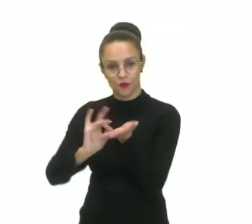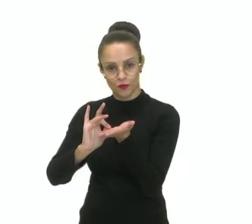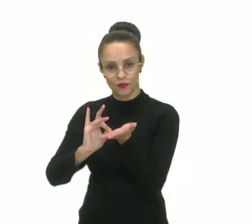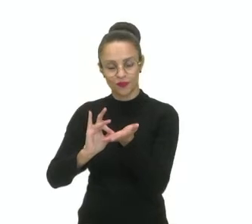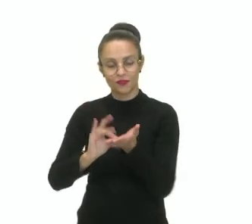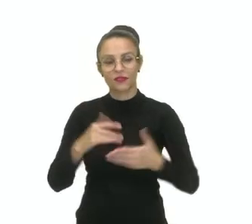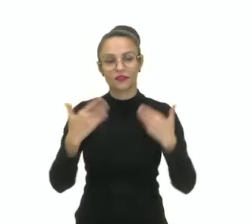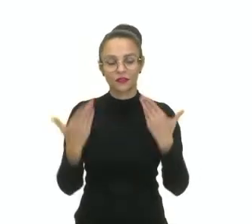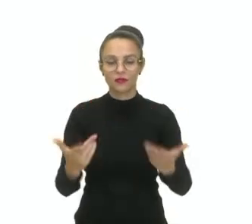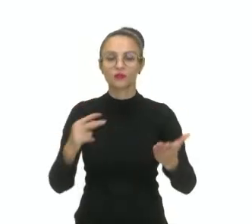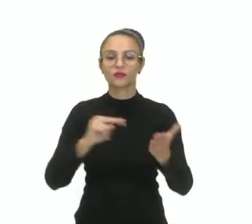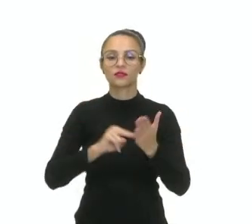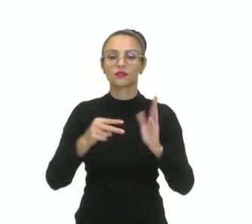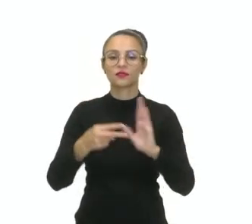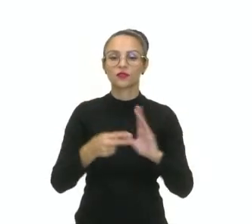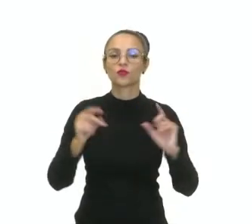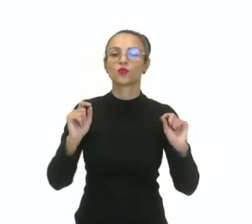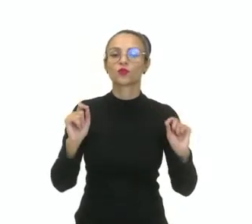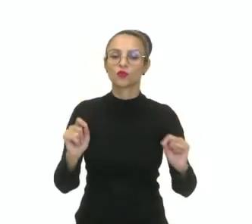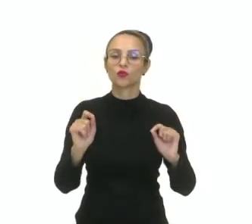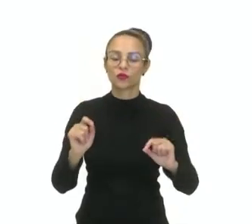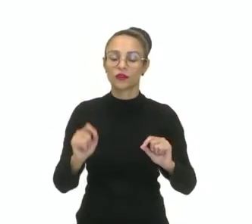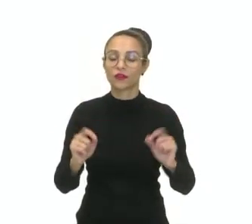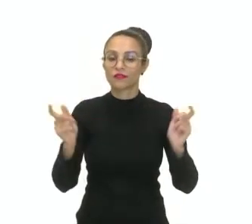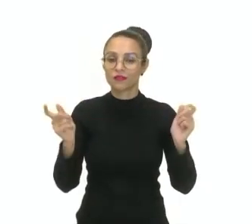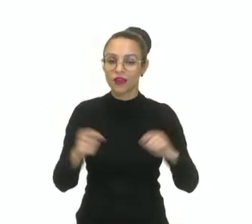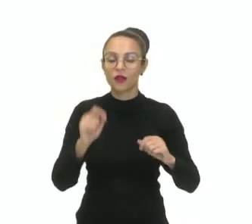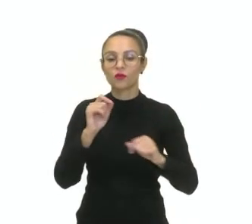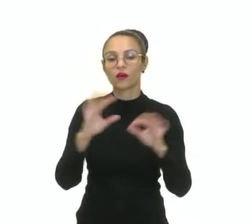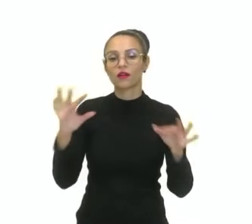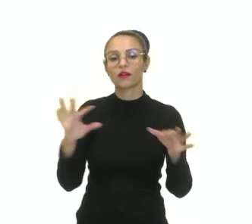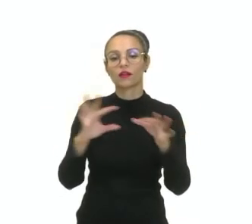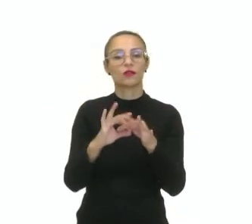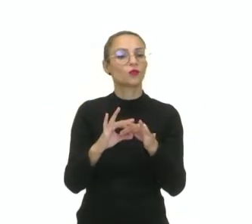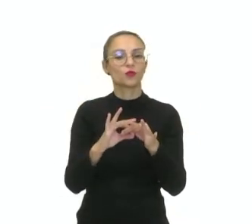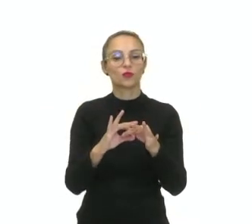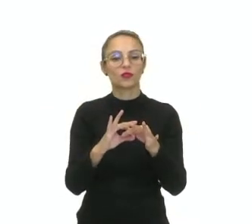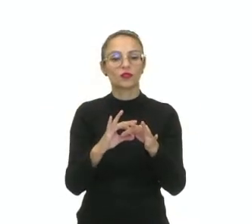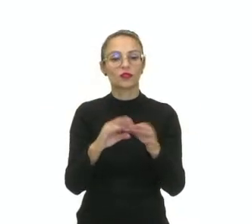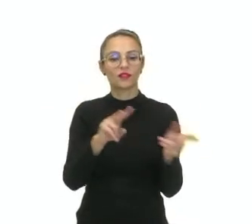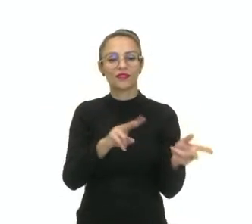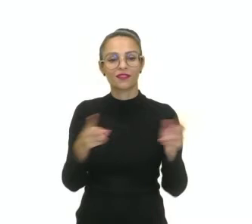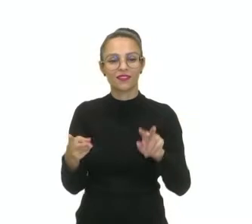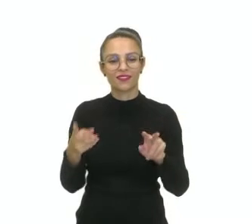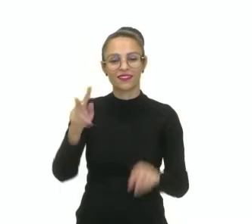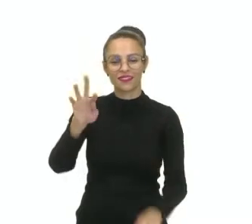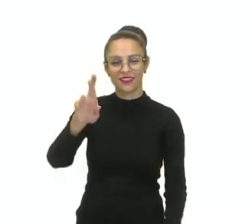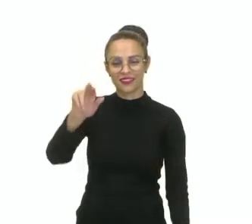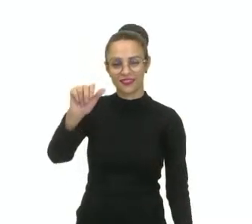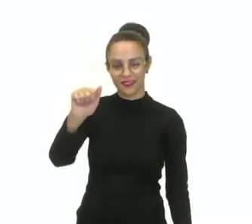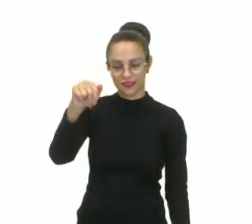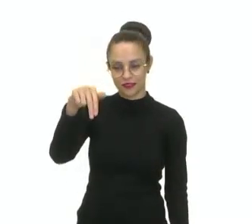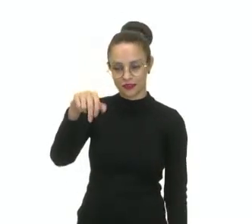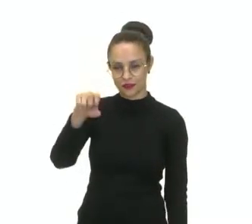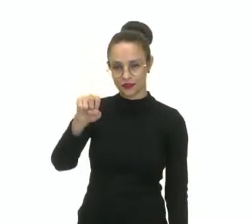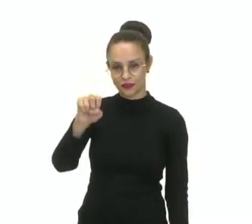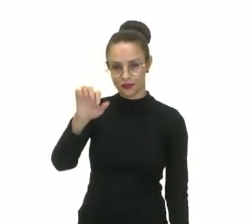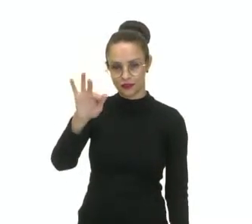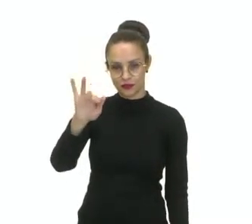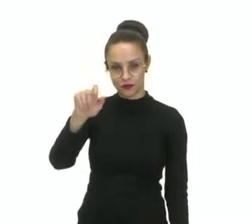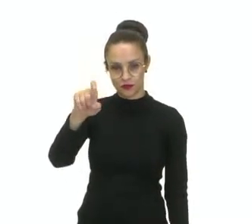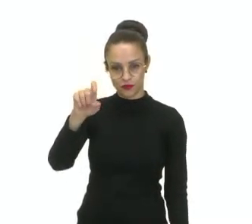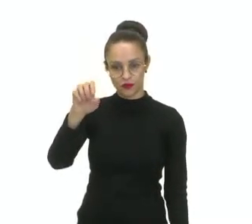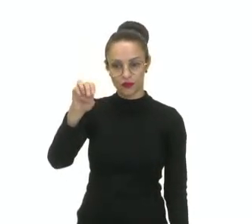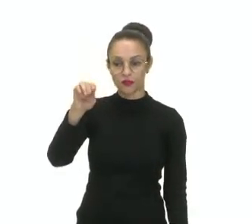Então o efeito de sentido, ela está associada ao quê? A transfixmania, né? Transfixmania, o